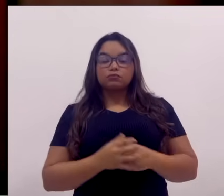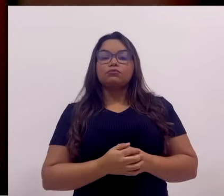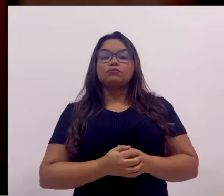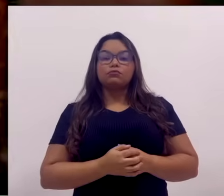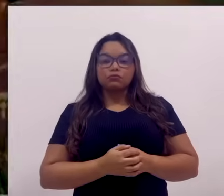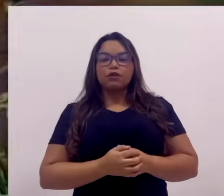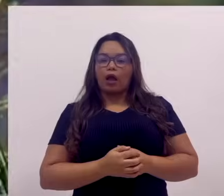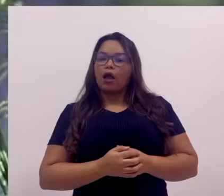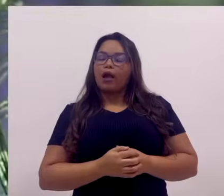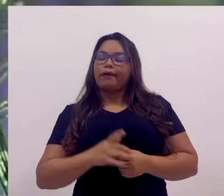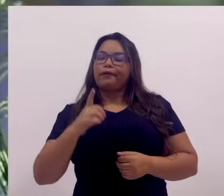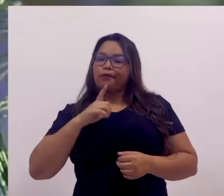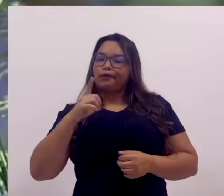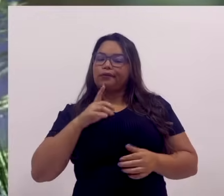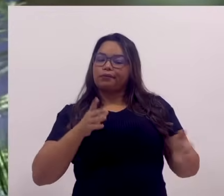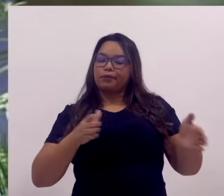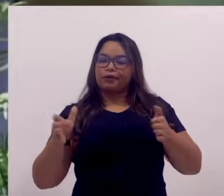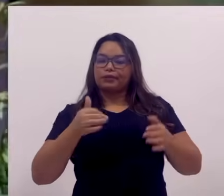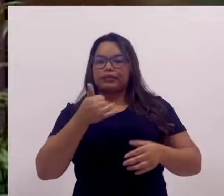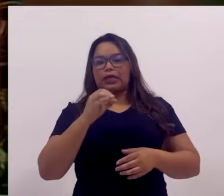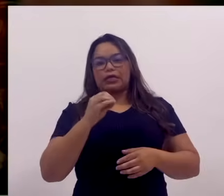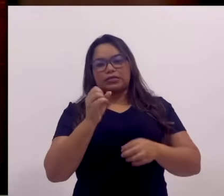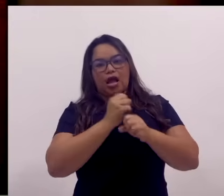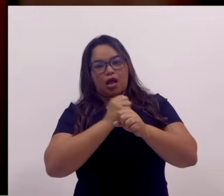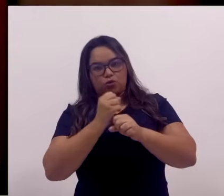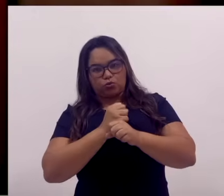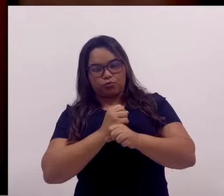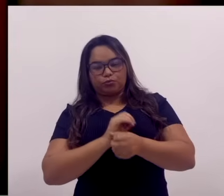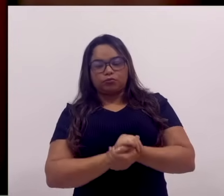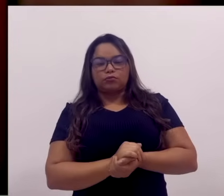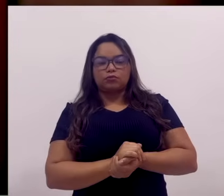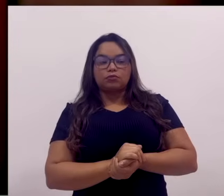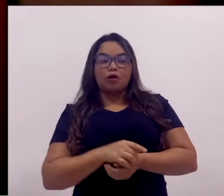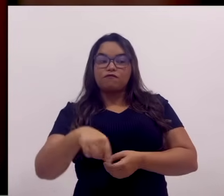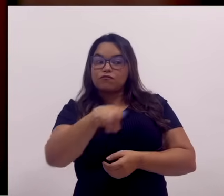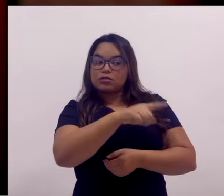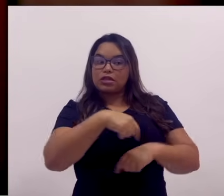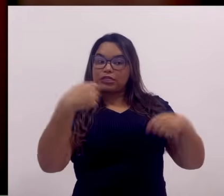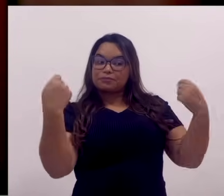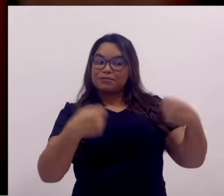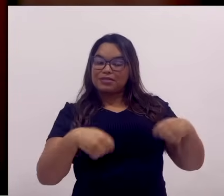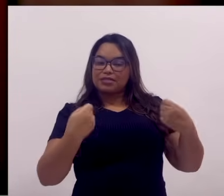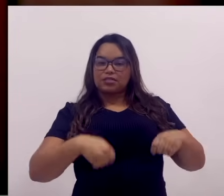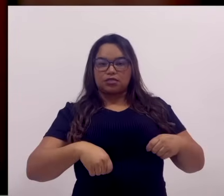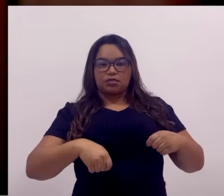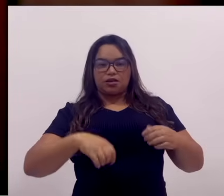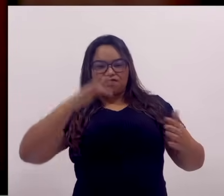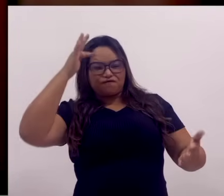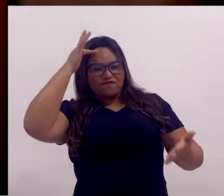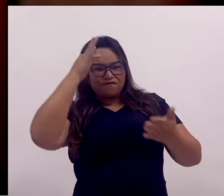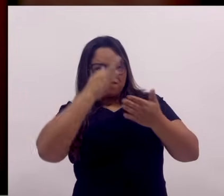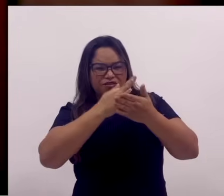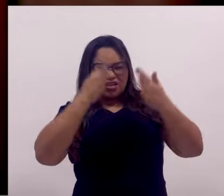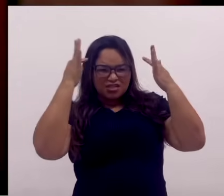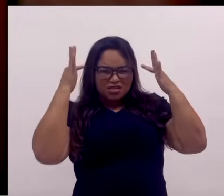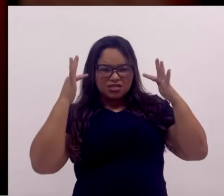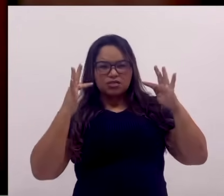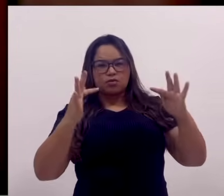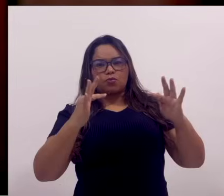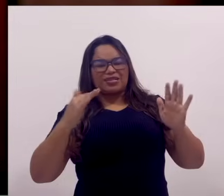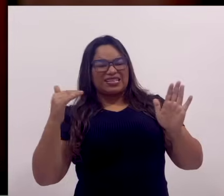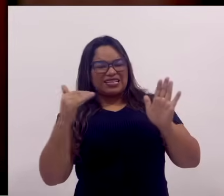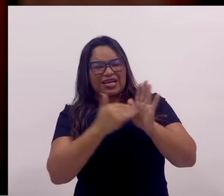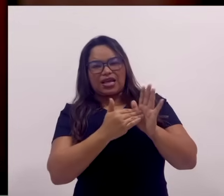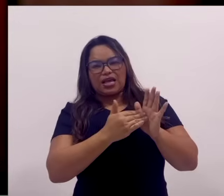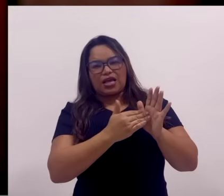morte e dar-te-ei a coroa da vida. Aí está a promessa de restauração. Quem tem ouvidos,